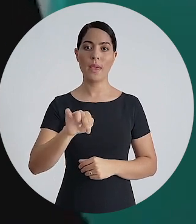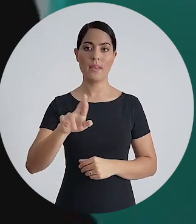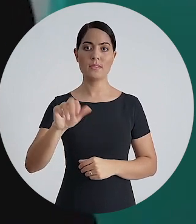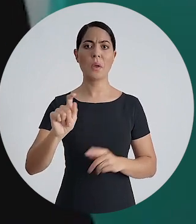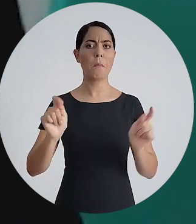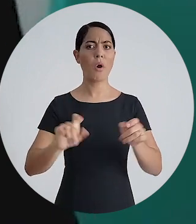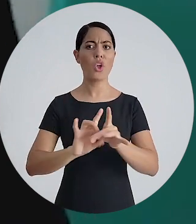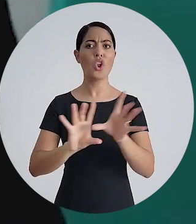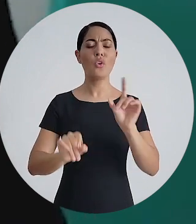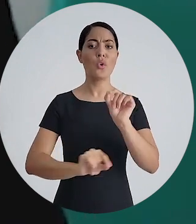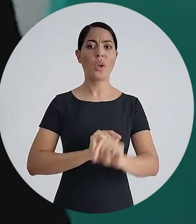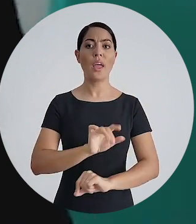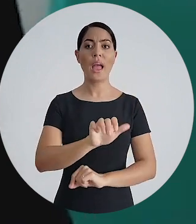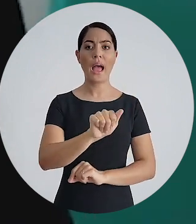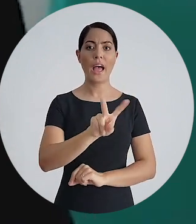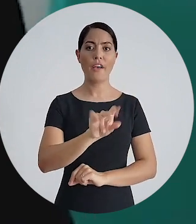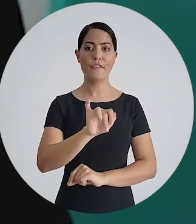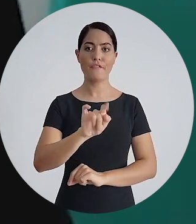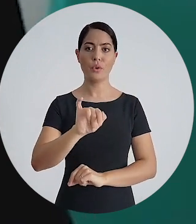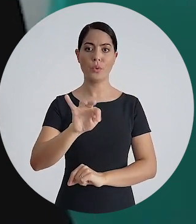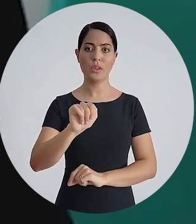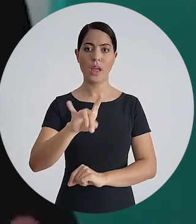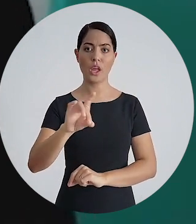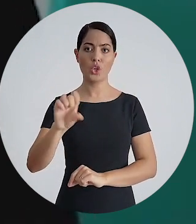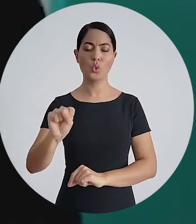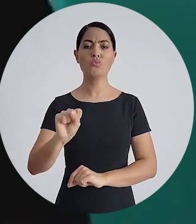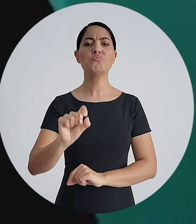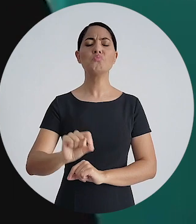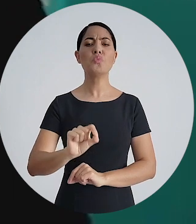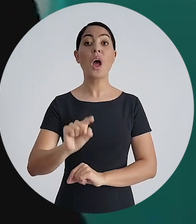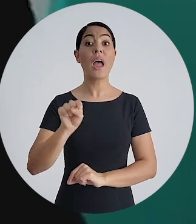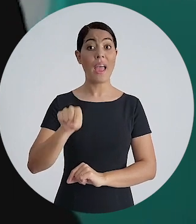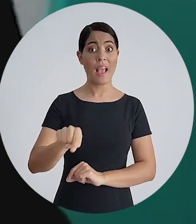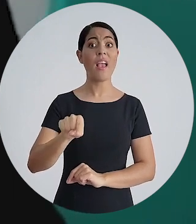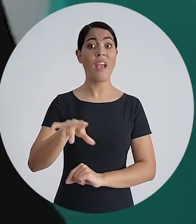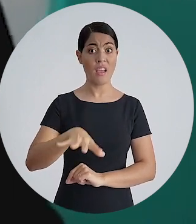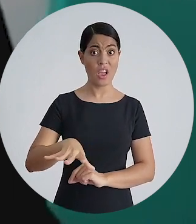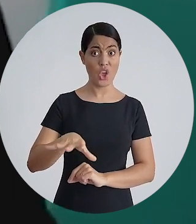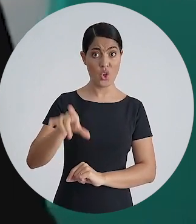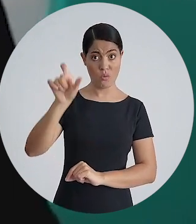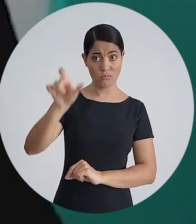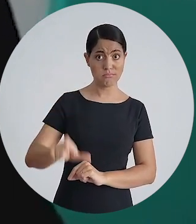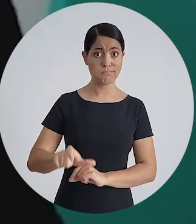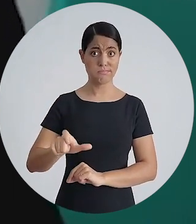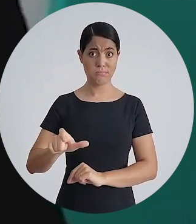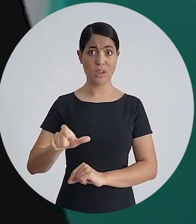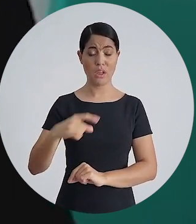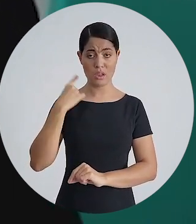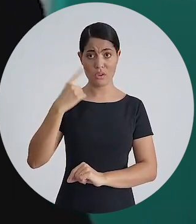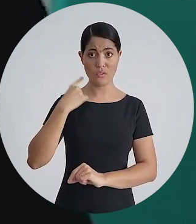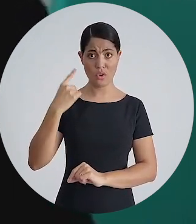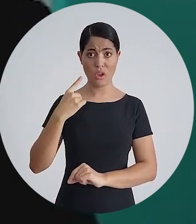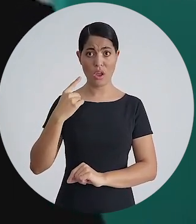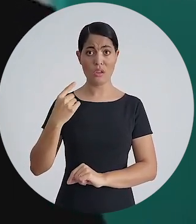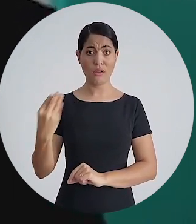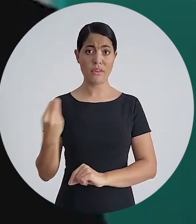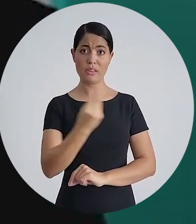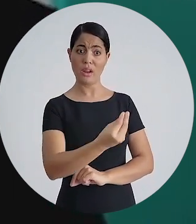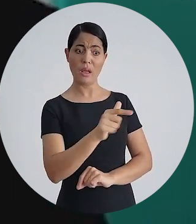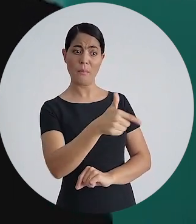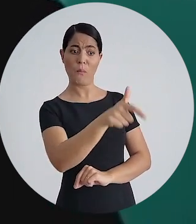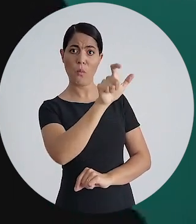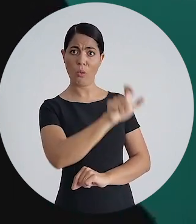aviltados, você impõe que o custo de pagamento dos honorários dos advogados seja